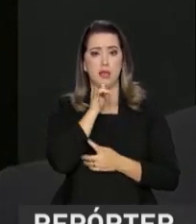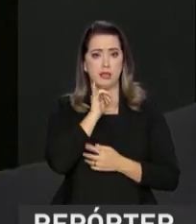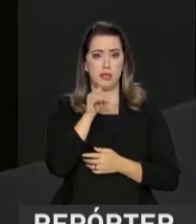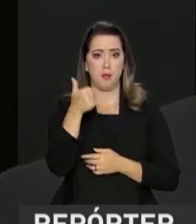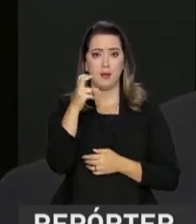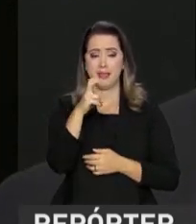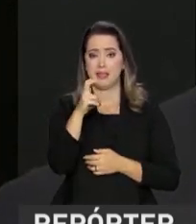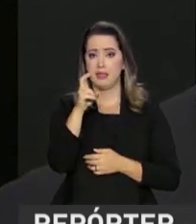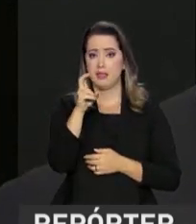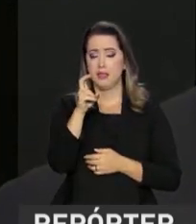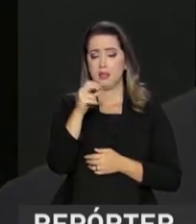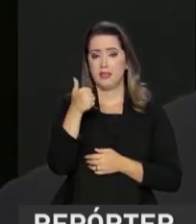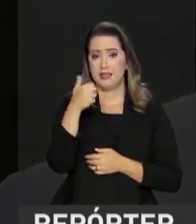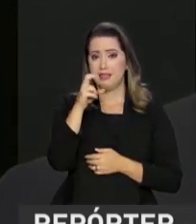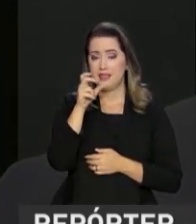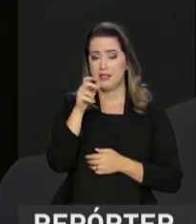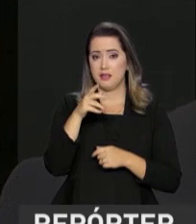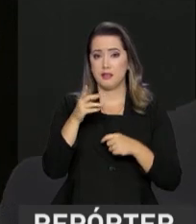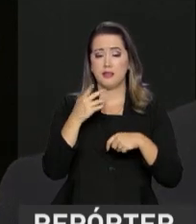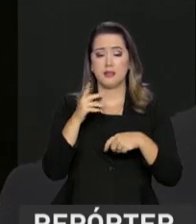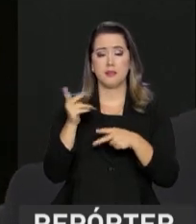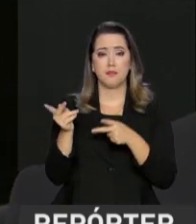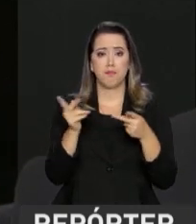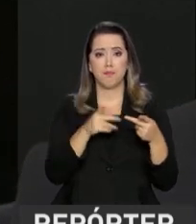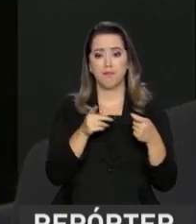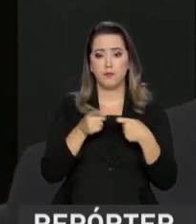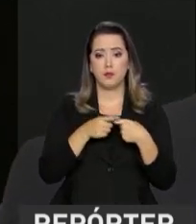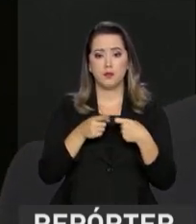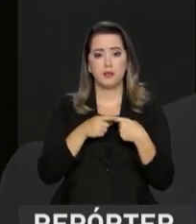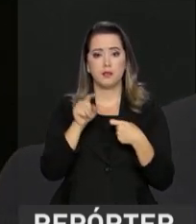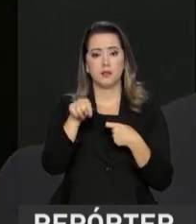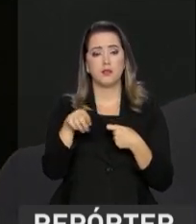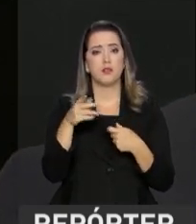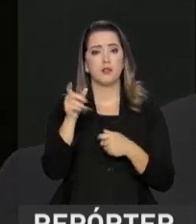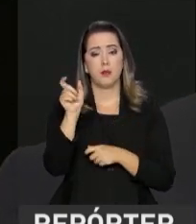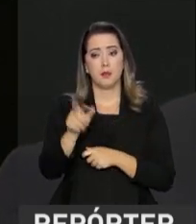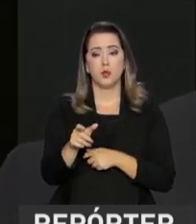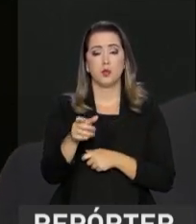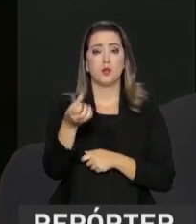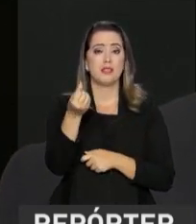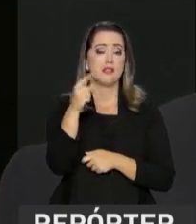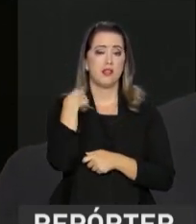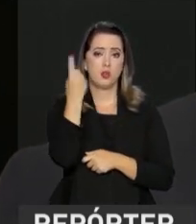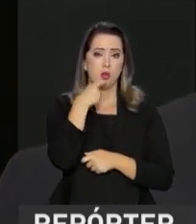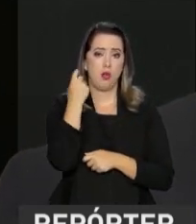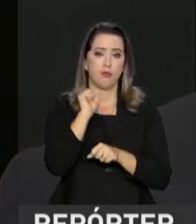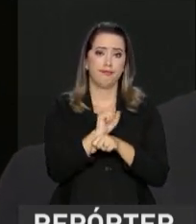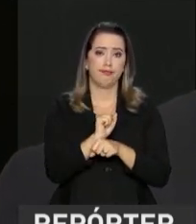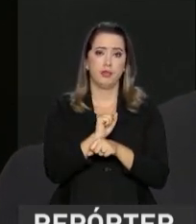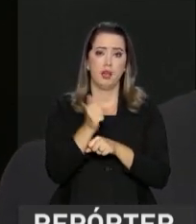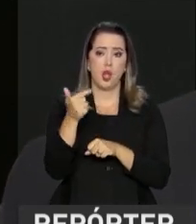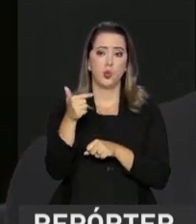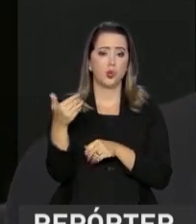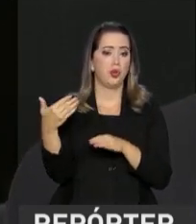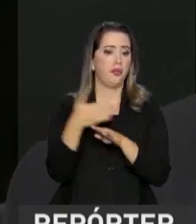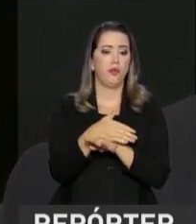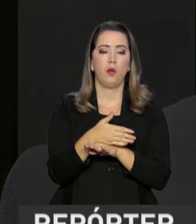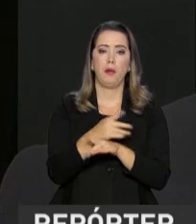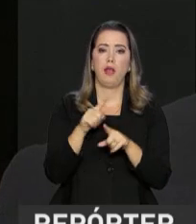ônibus não aparece nenhum beneficiário o perito fica lá seis horas parado na atual